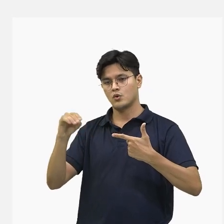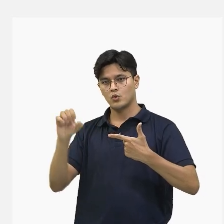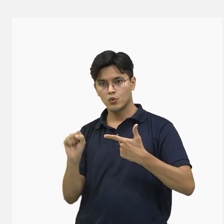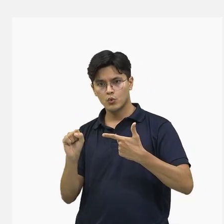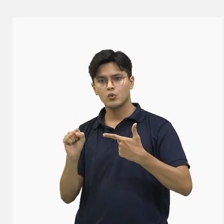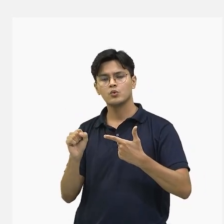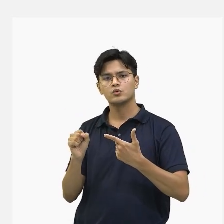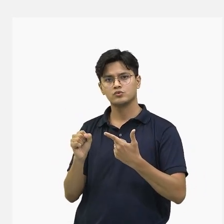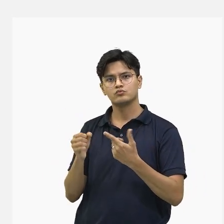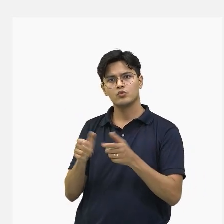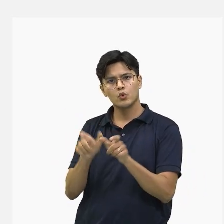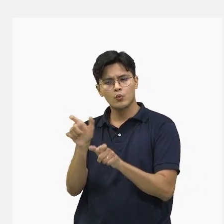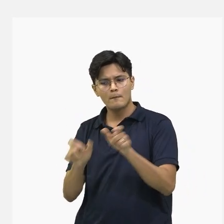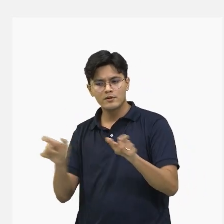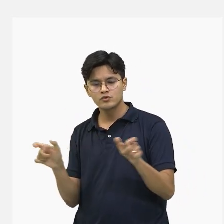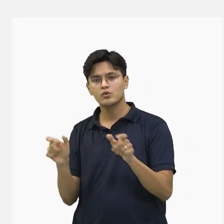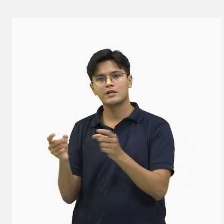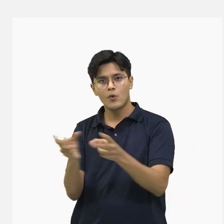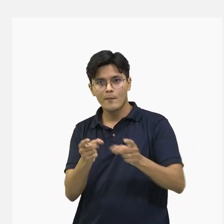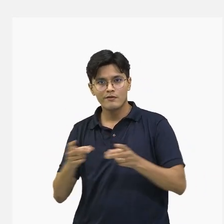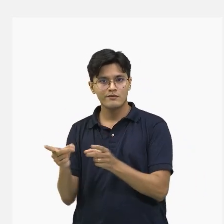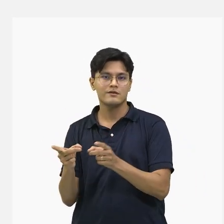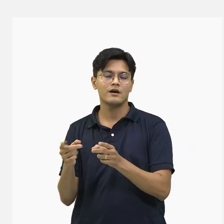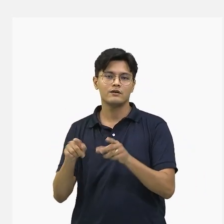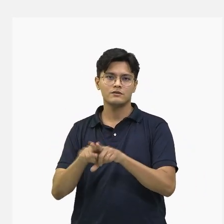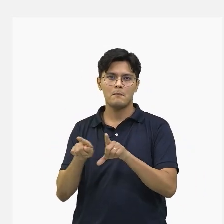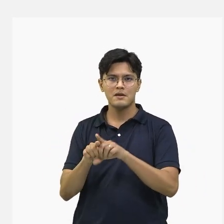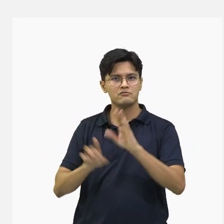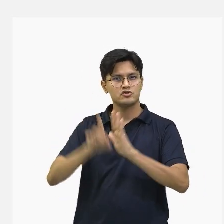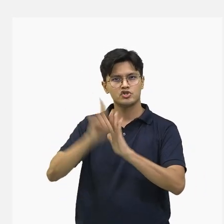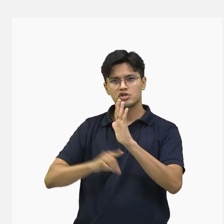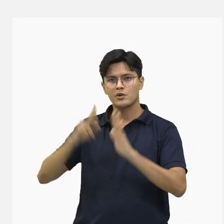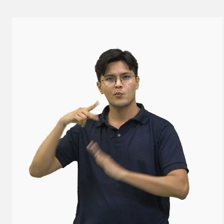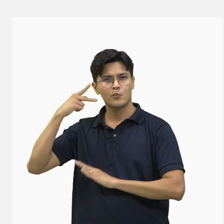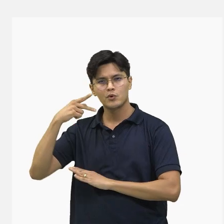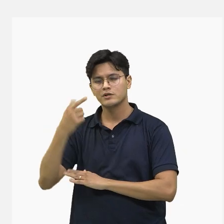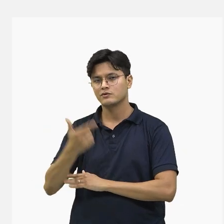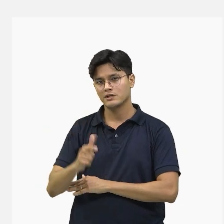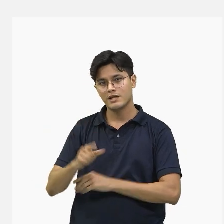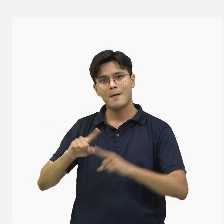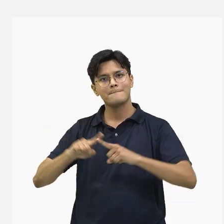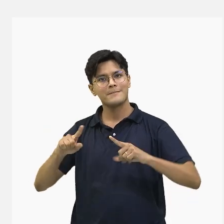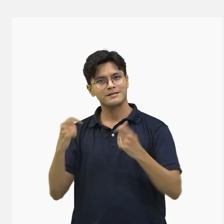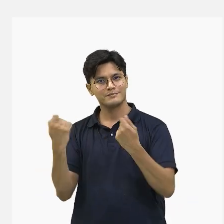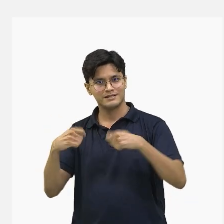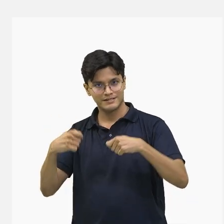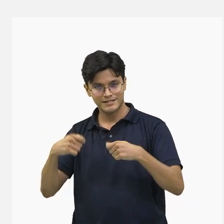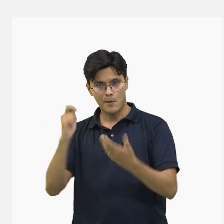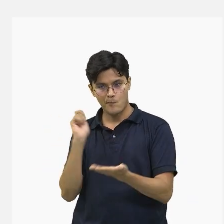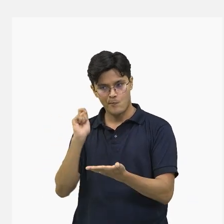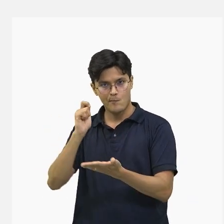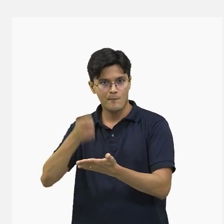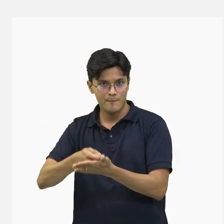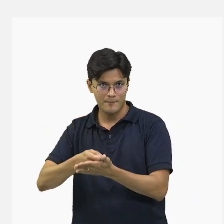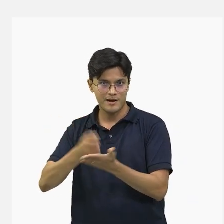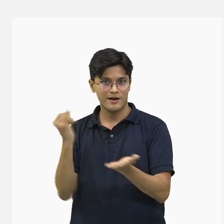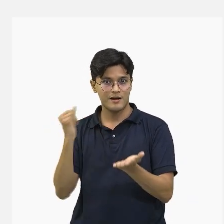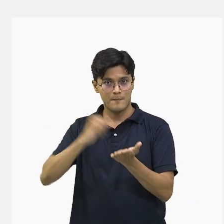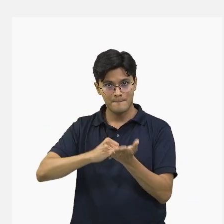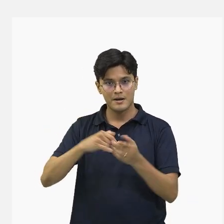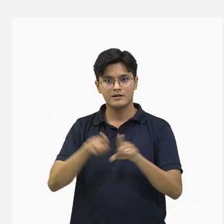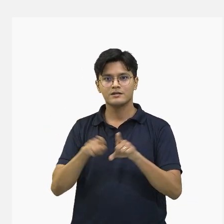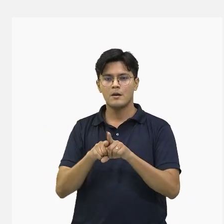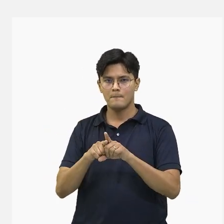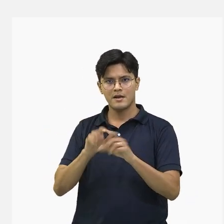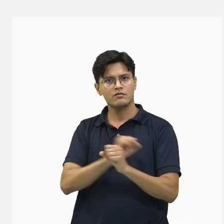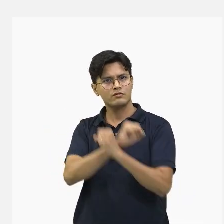na periferia da cidade e não tinham direitos políticos, mas eram obrigados a pagar impostos e defender Esparta quando